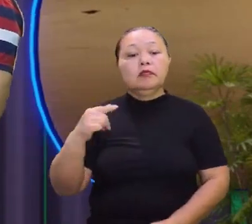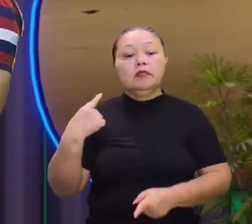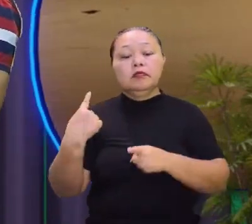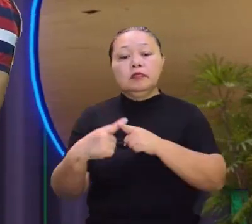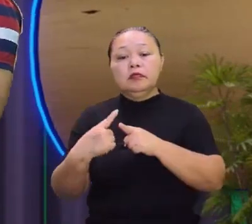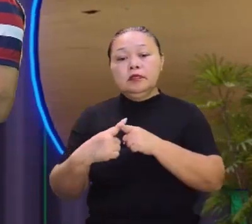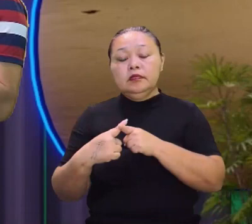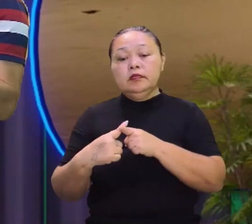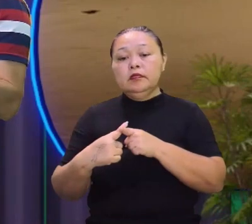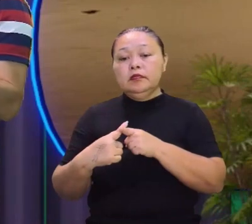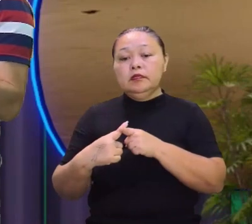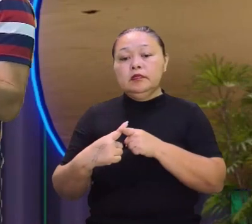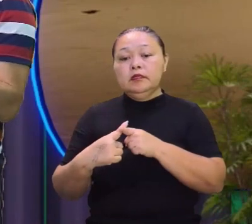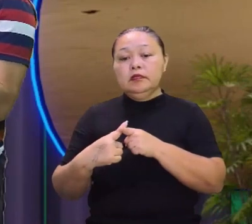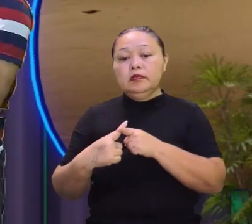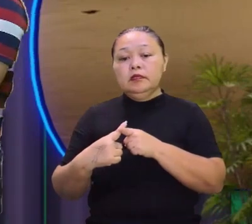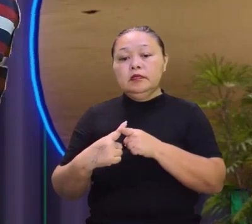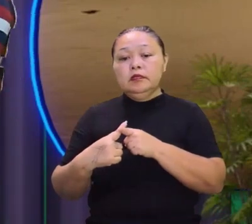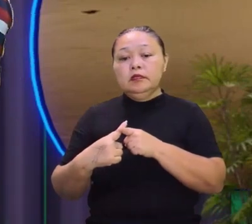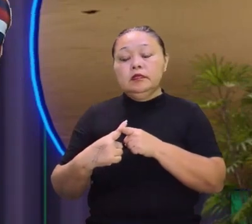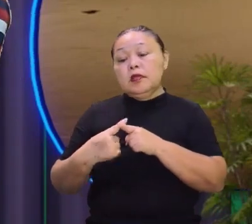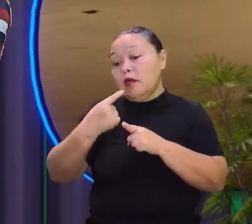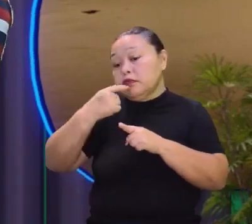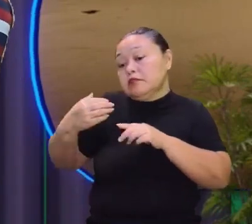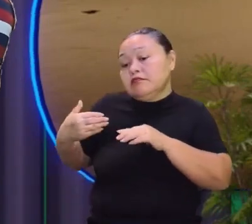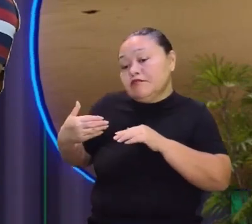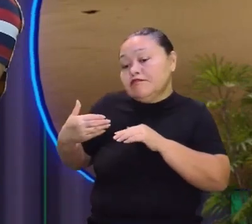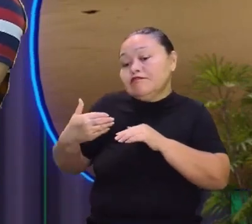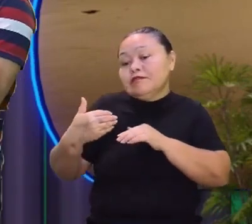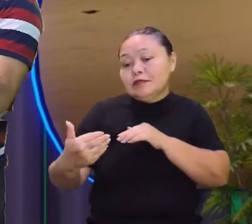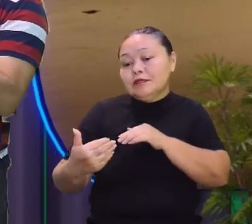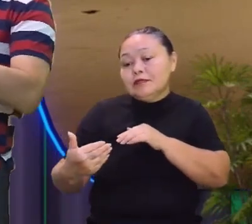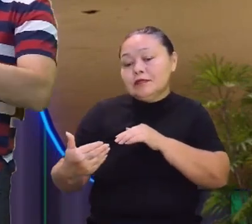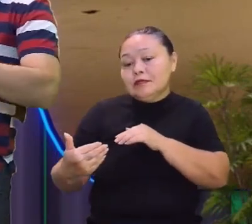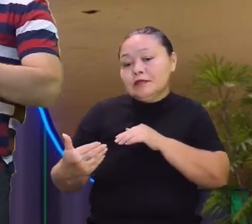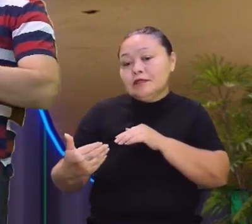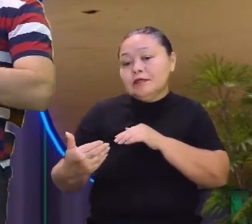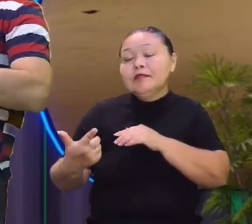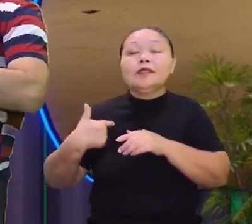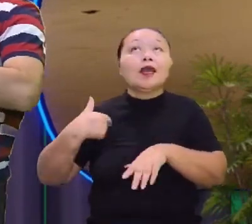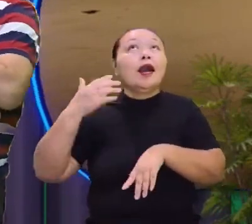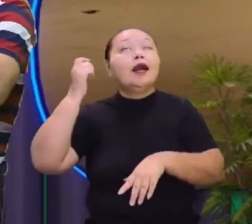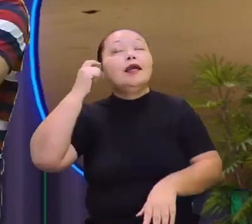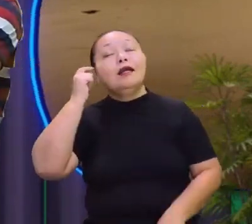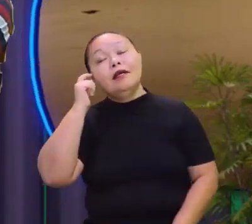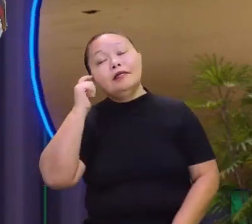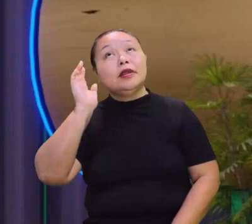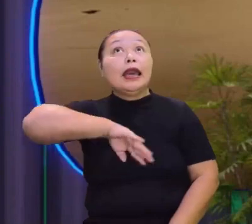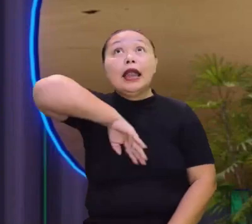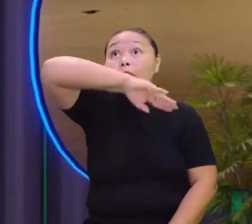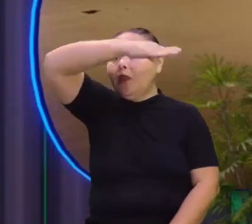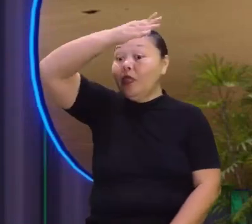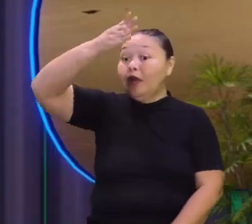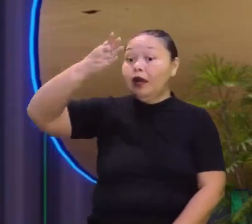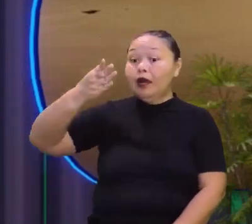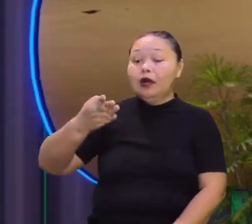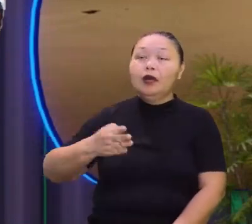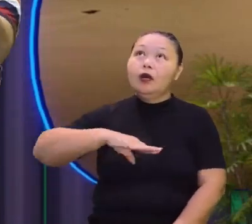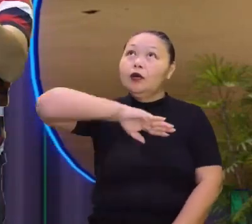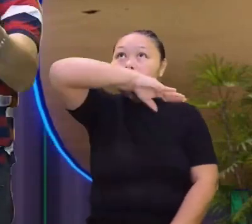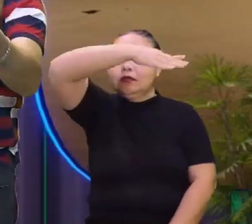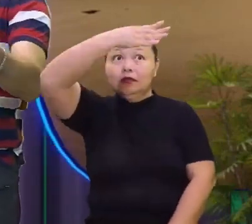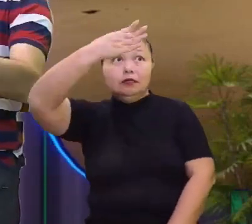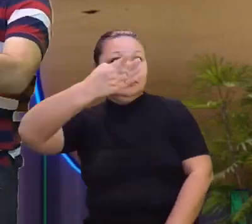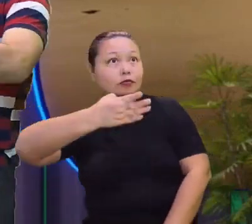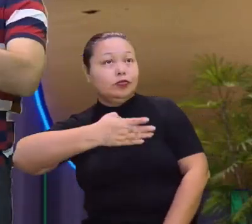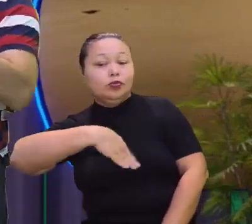moderno? Porque ela é recente. Recente. Embora que você possa pensar que aquela montanha, aquela cadeia